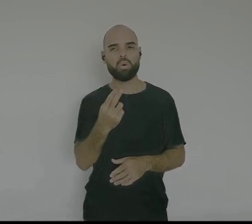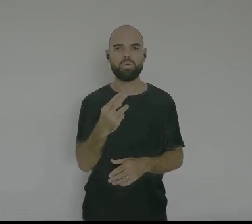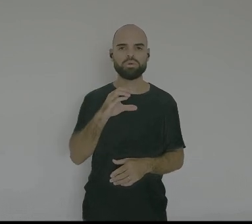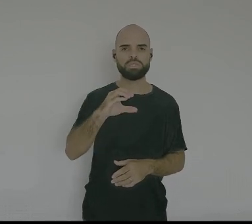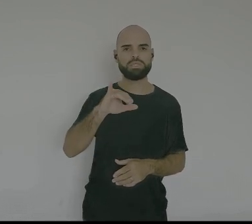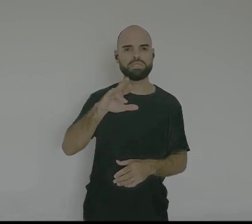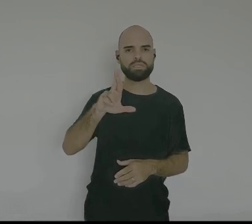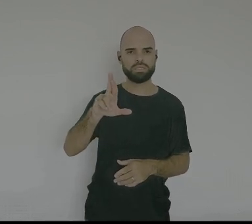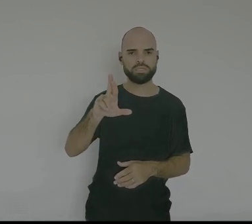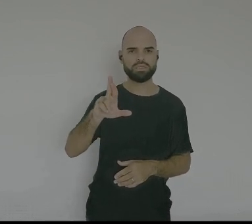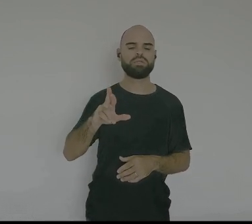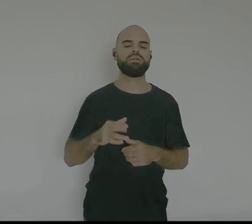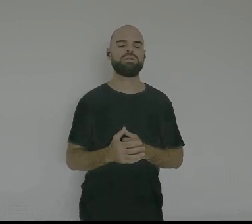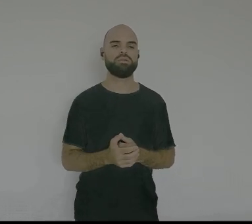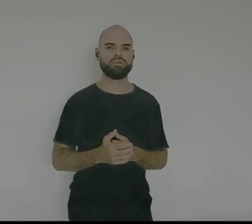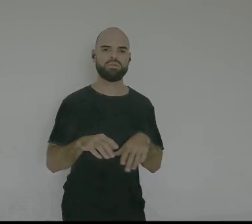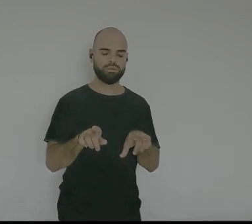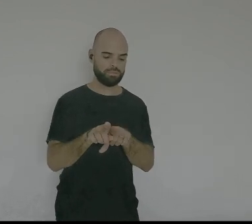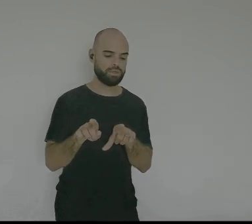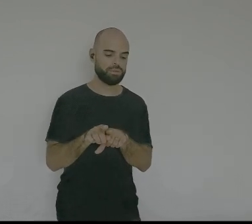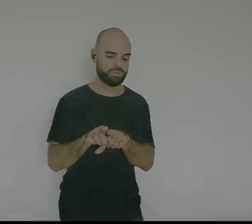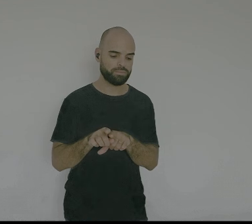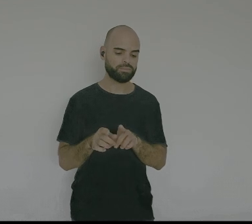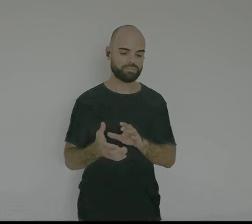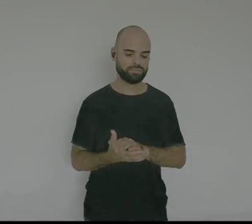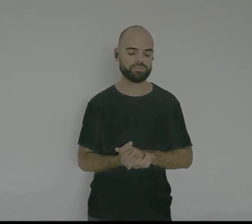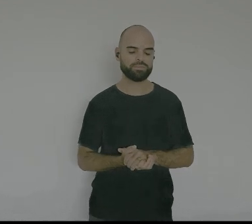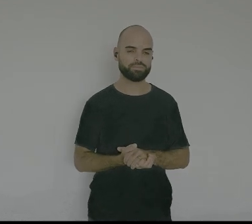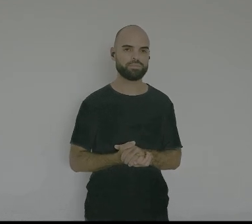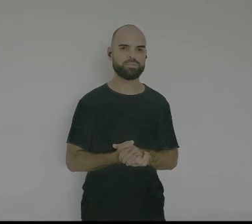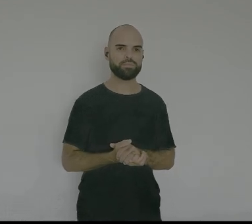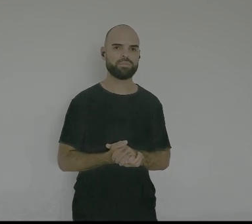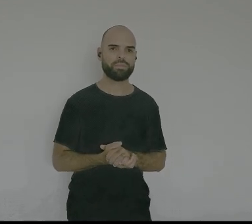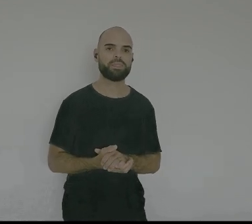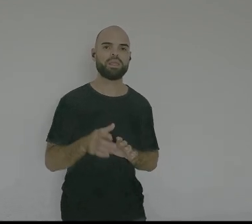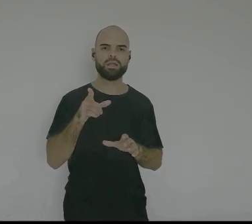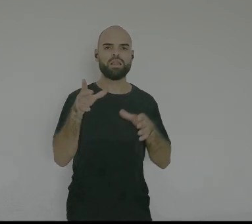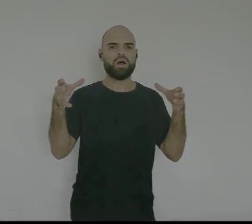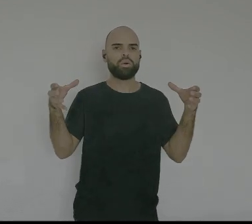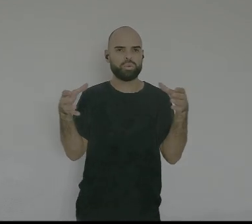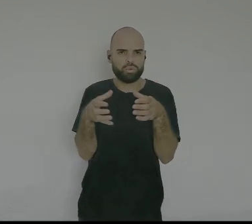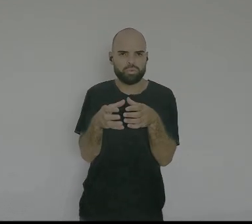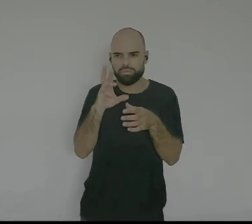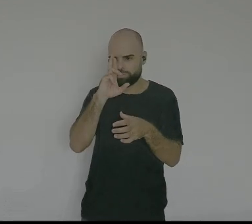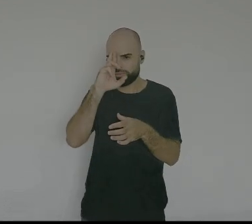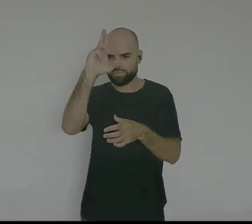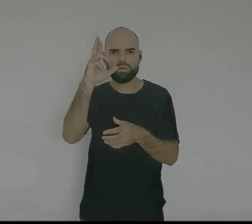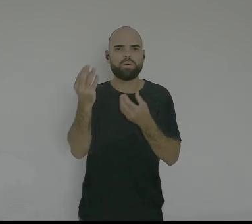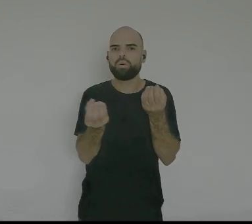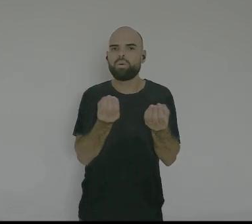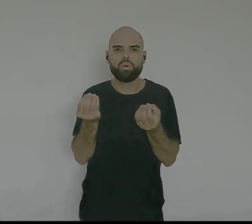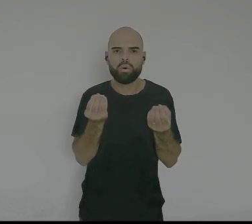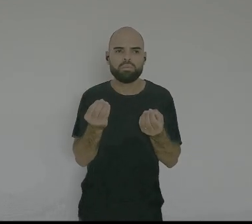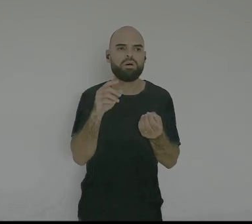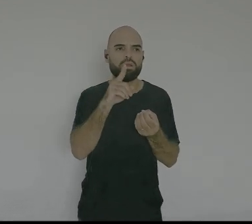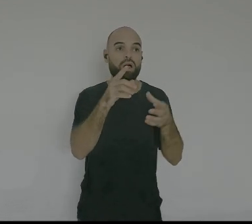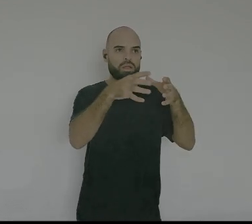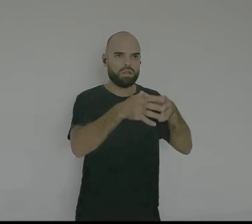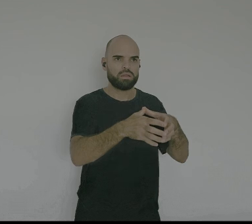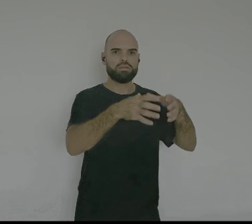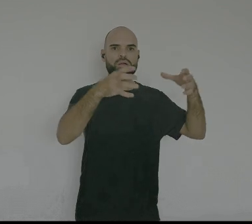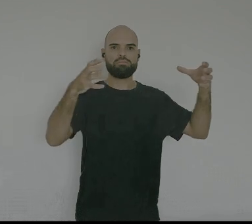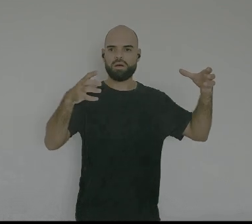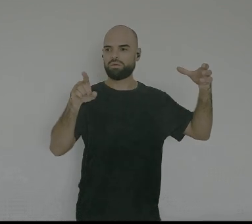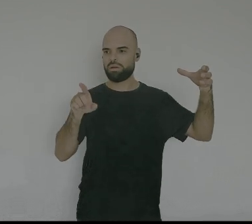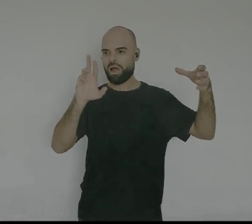vinculada à CIB, ou à CIR, né? Em alguns lugares a CIB, em outros lugares a CIR. Ele